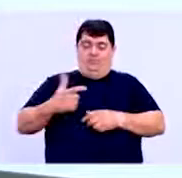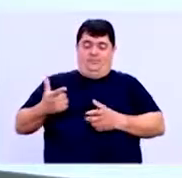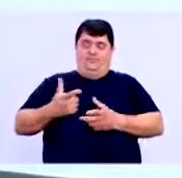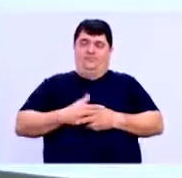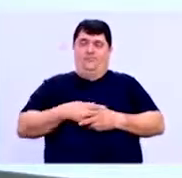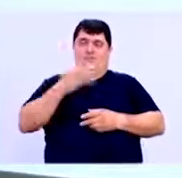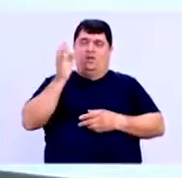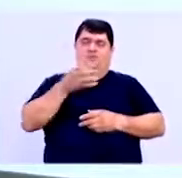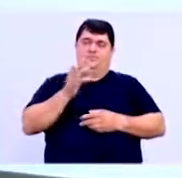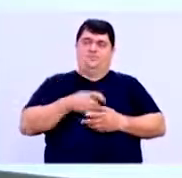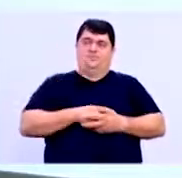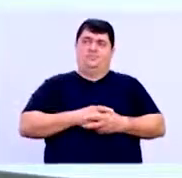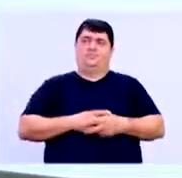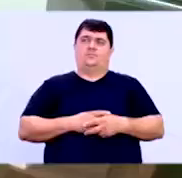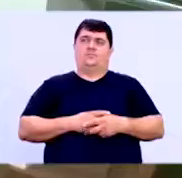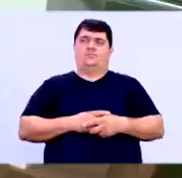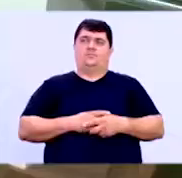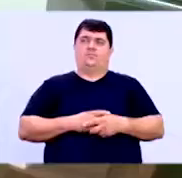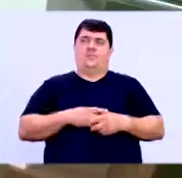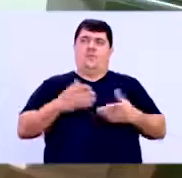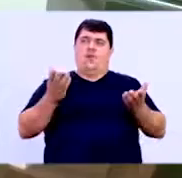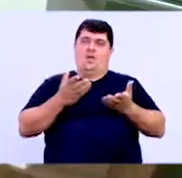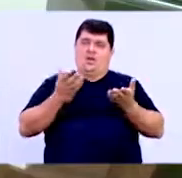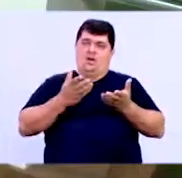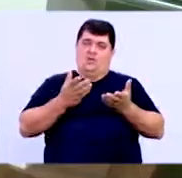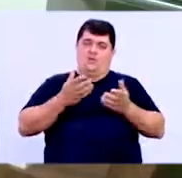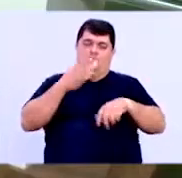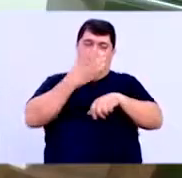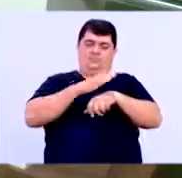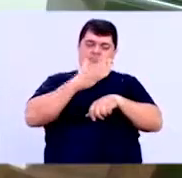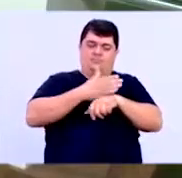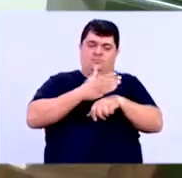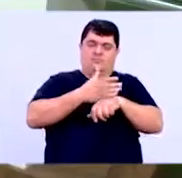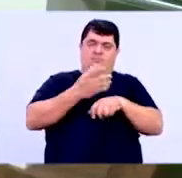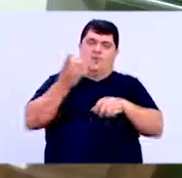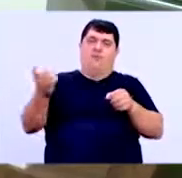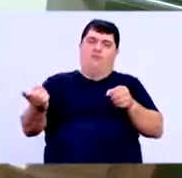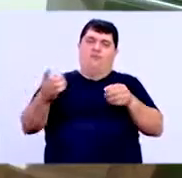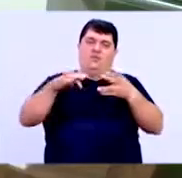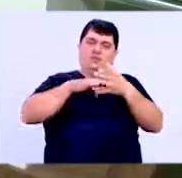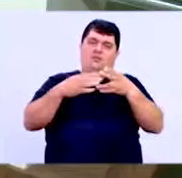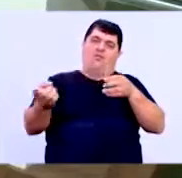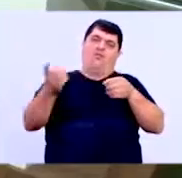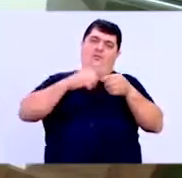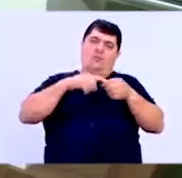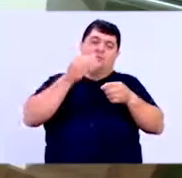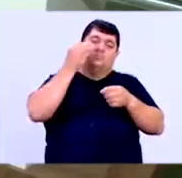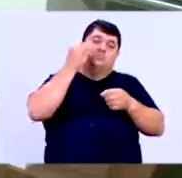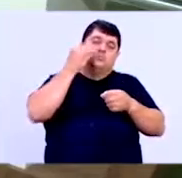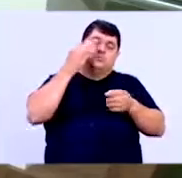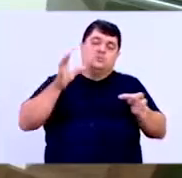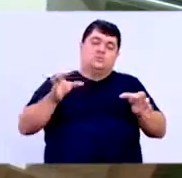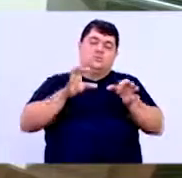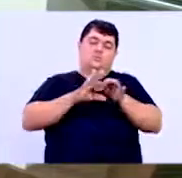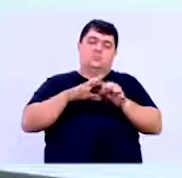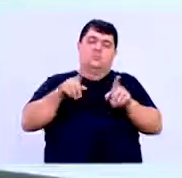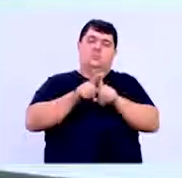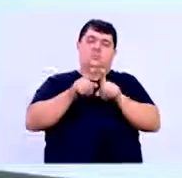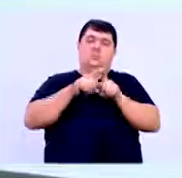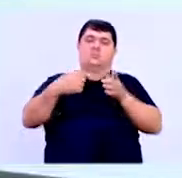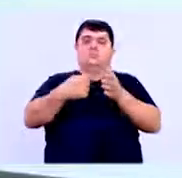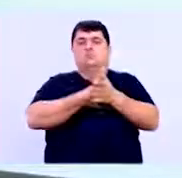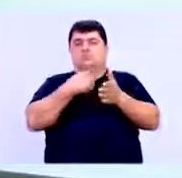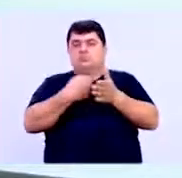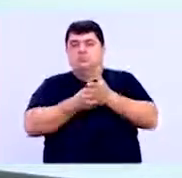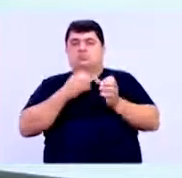Certo, professora? Então, pessoal, nós vamos à nossa atividade e logo após o intervalo vamos fazer a correção e contextualizar alguns questionamentos ou